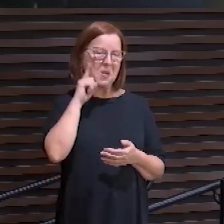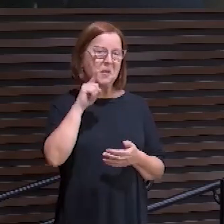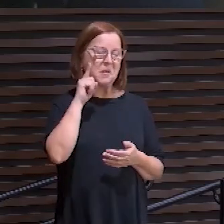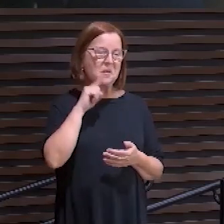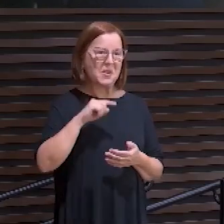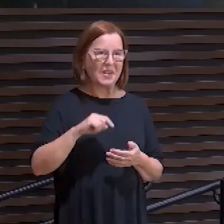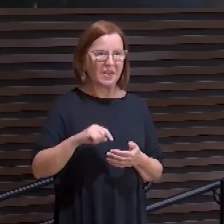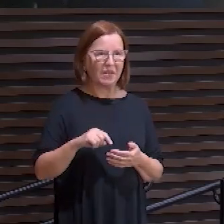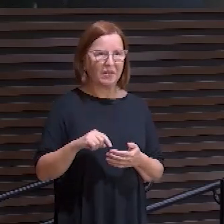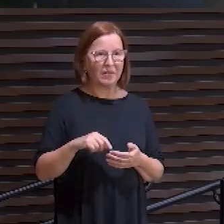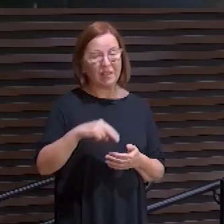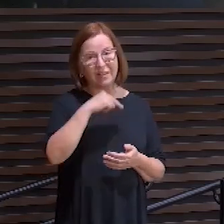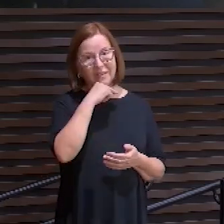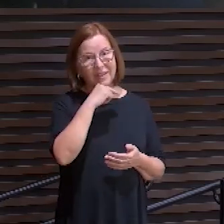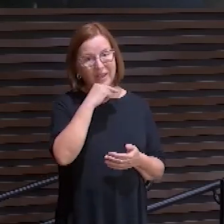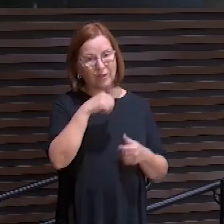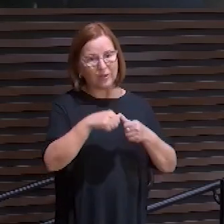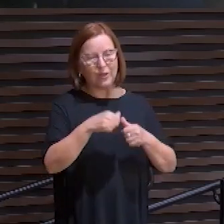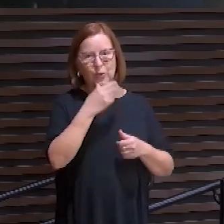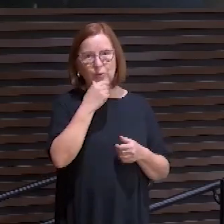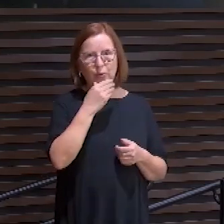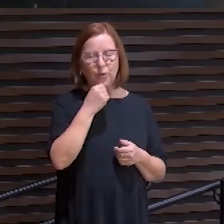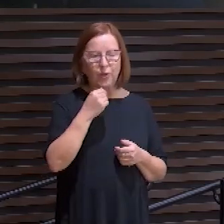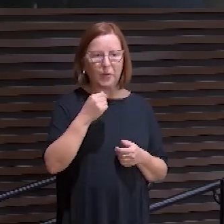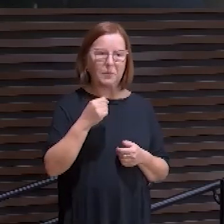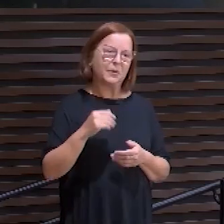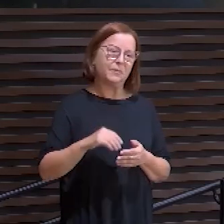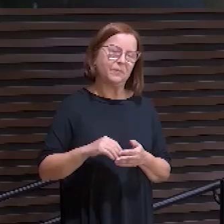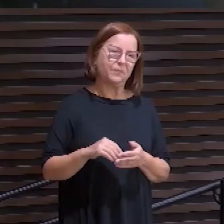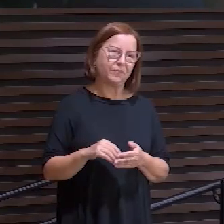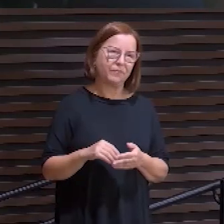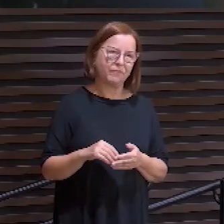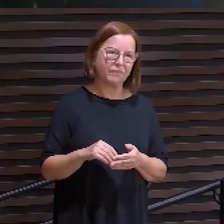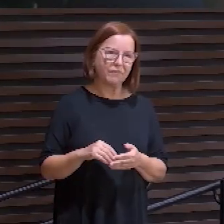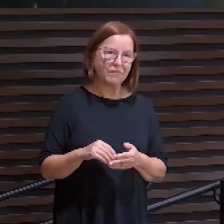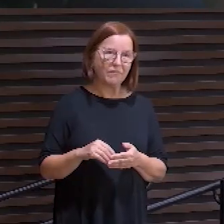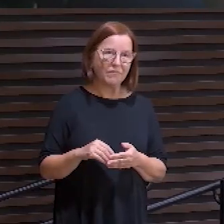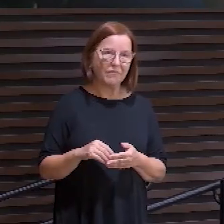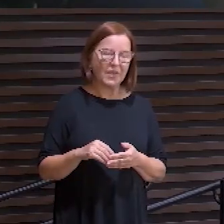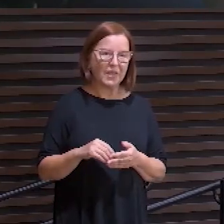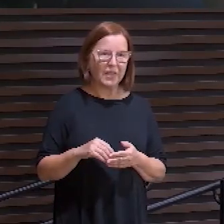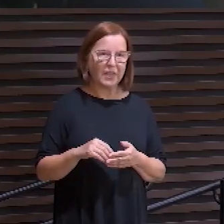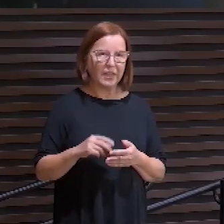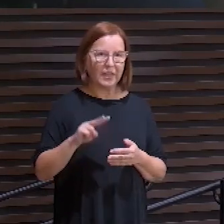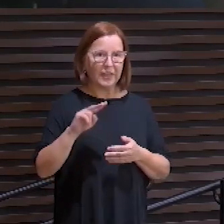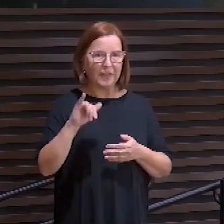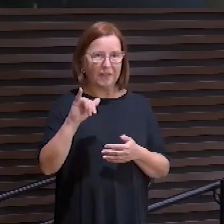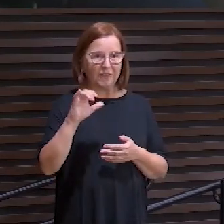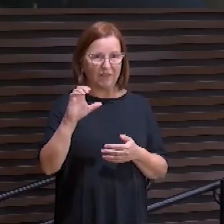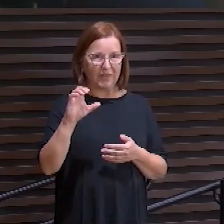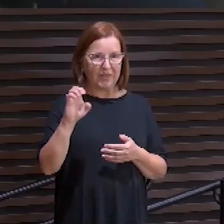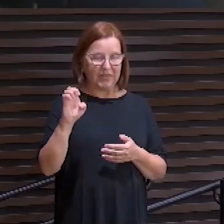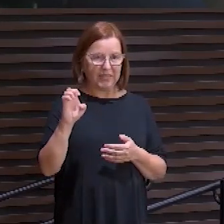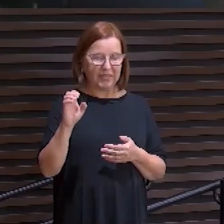de Eduardo e foi vice-presidente de Thomas Jefferson, o terceiro presidente dos Estados